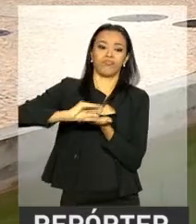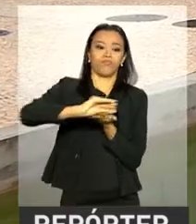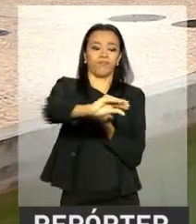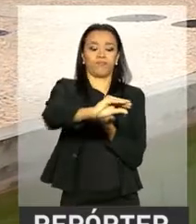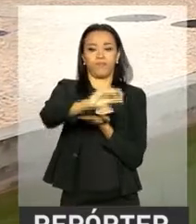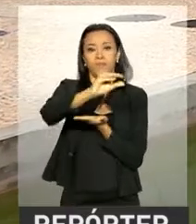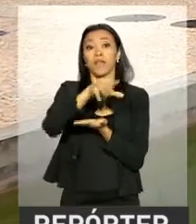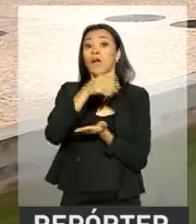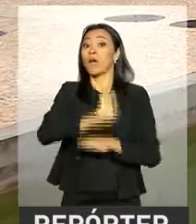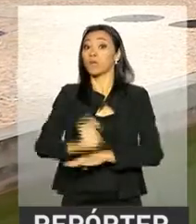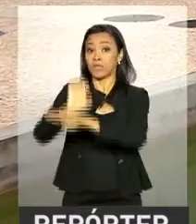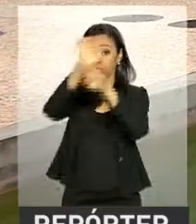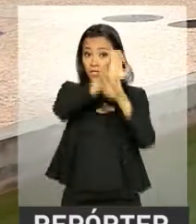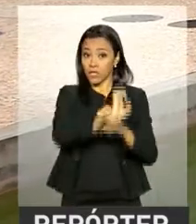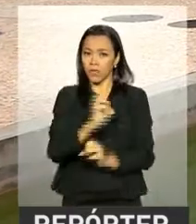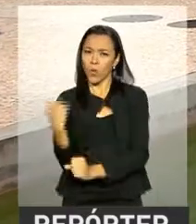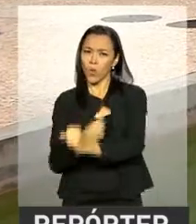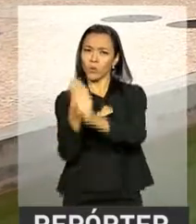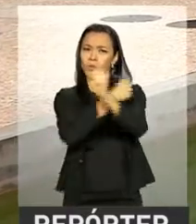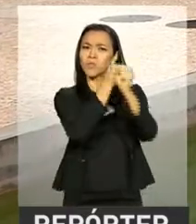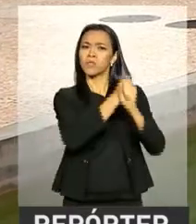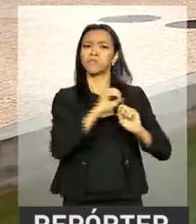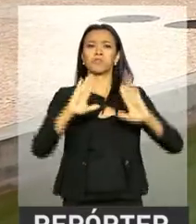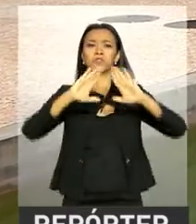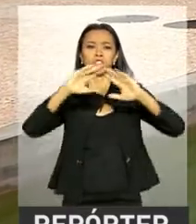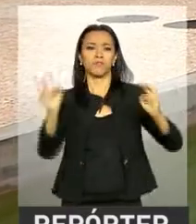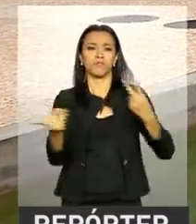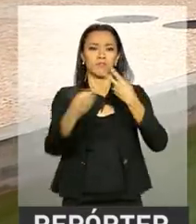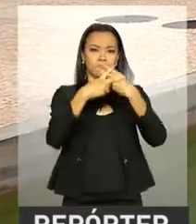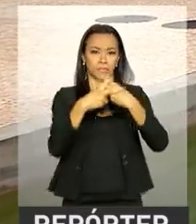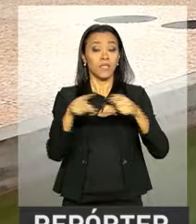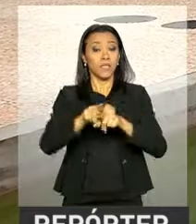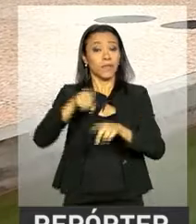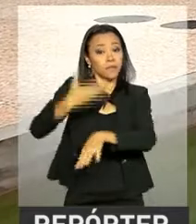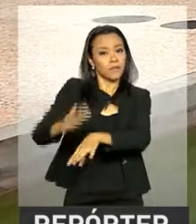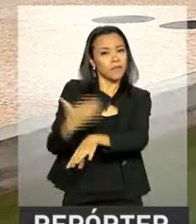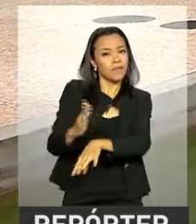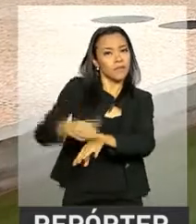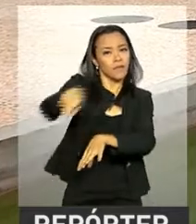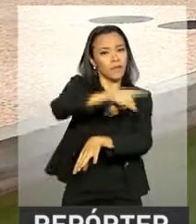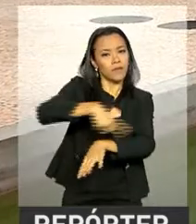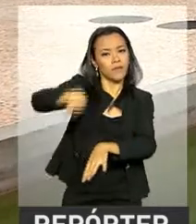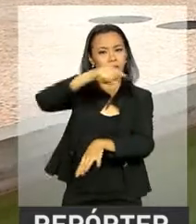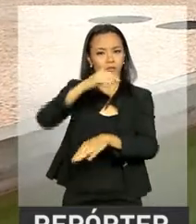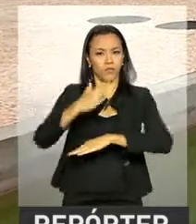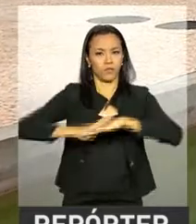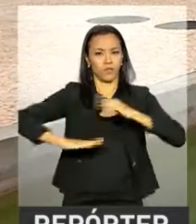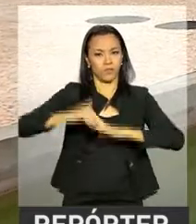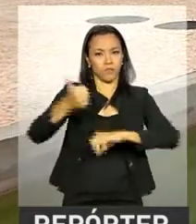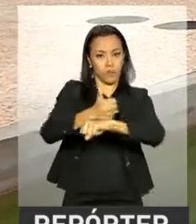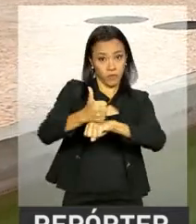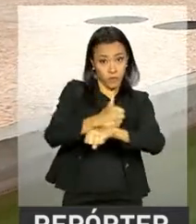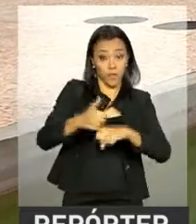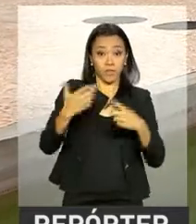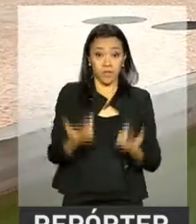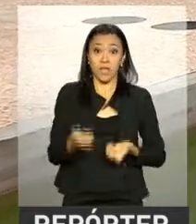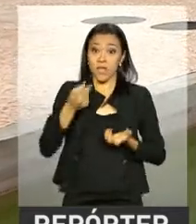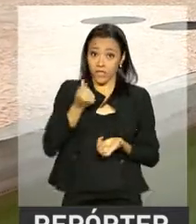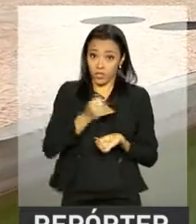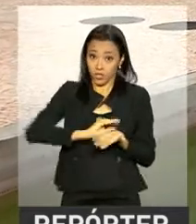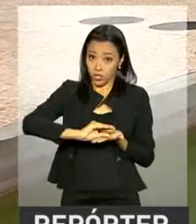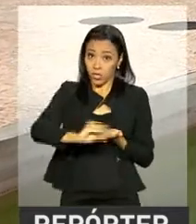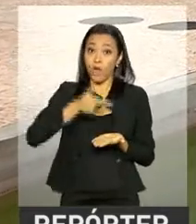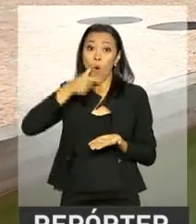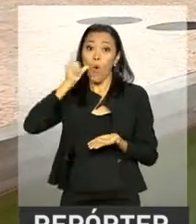repassados aos estados para a construção de penitenciárias e qualificação do sistema penal a autorização para liberação desse dinheiro foi dada ontem